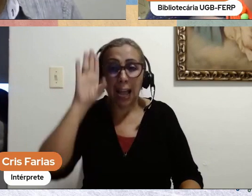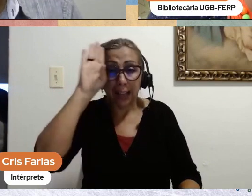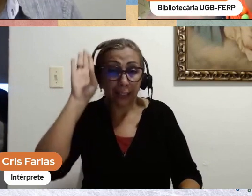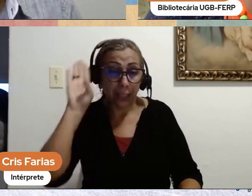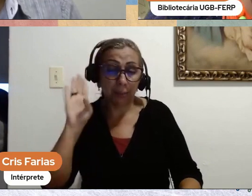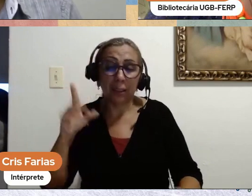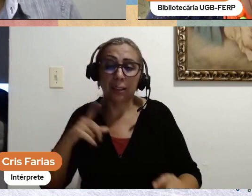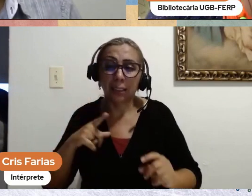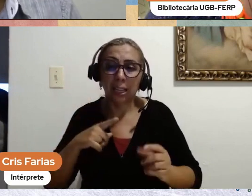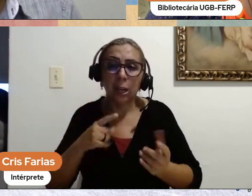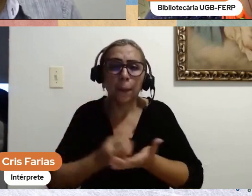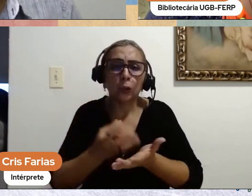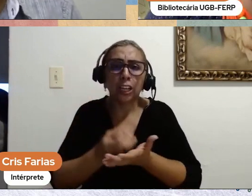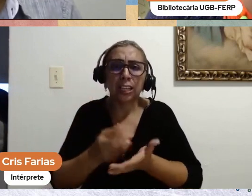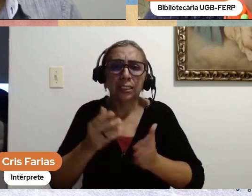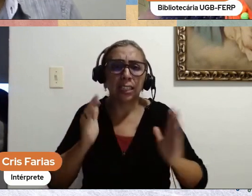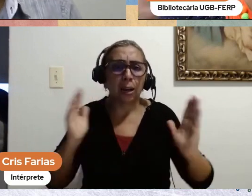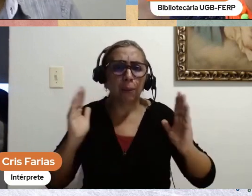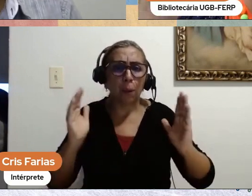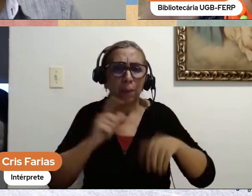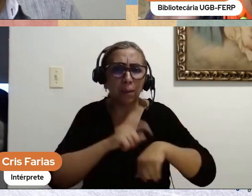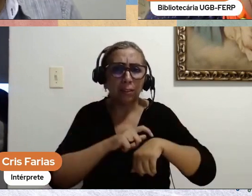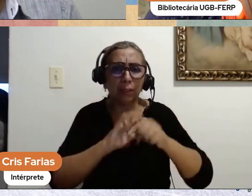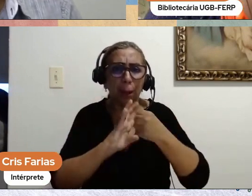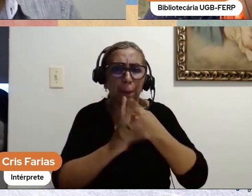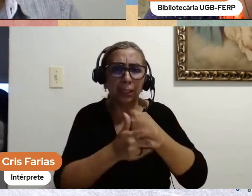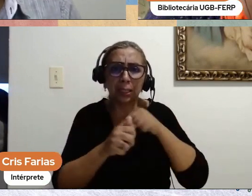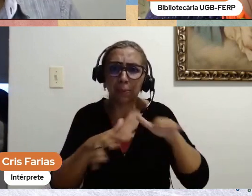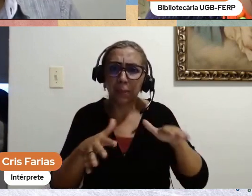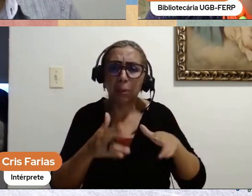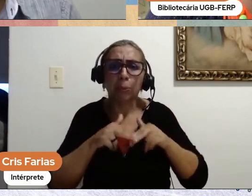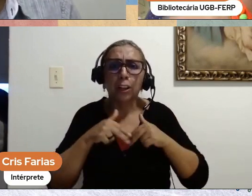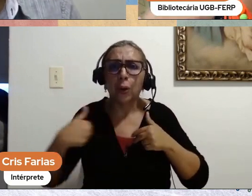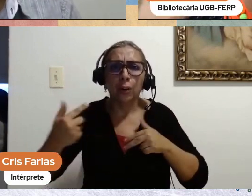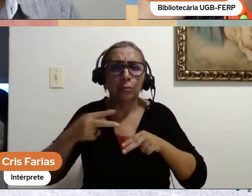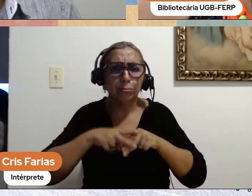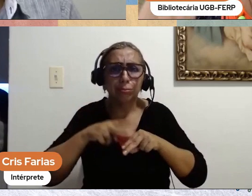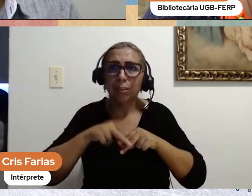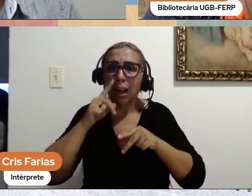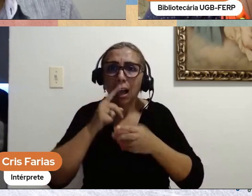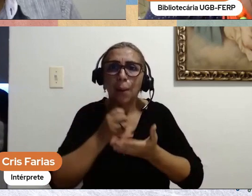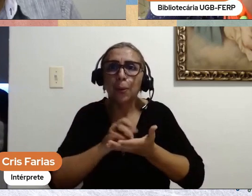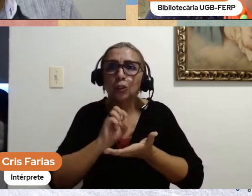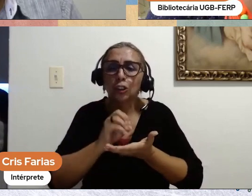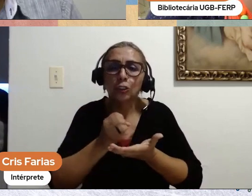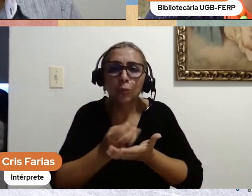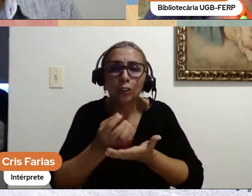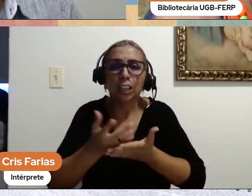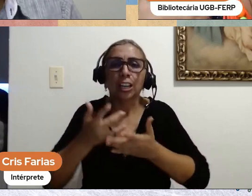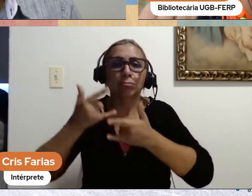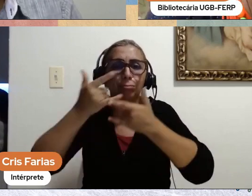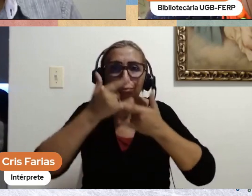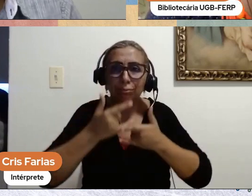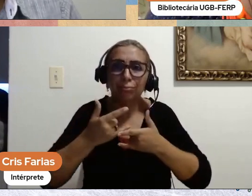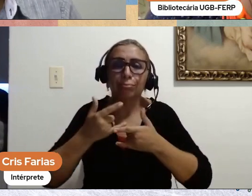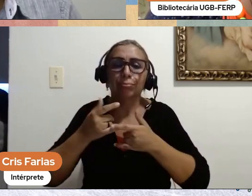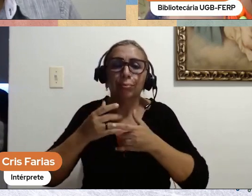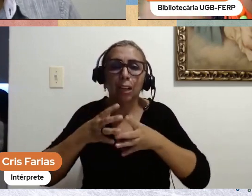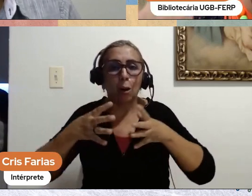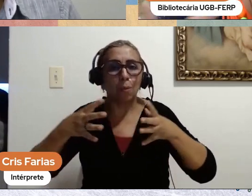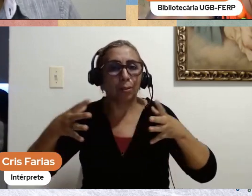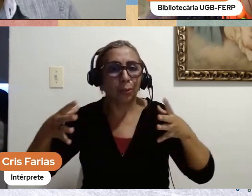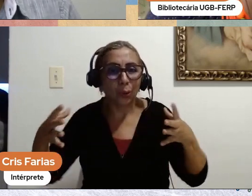que estávamos isolados. Então, olha como os podcasts acadêmicos e outros podcasts cresceram,